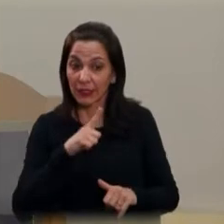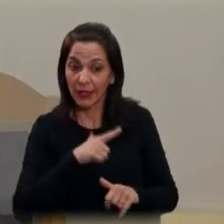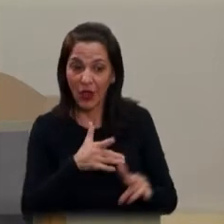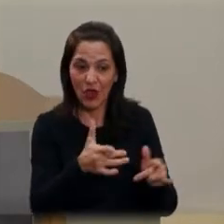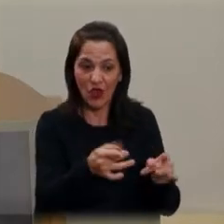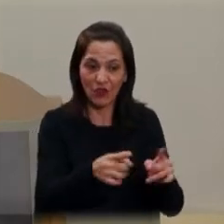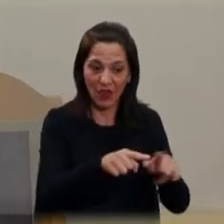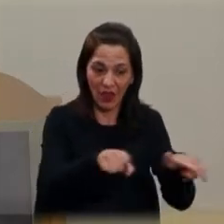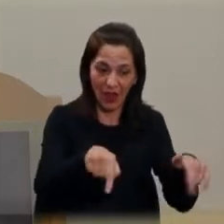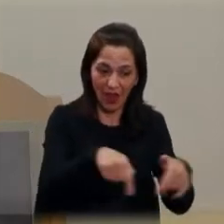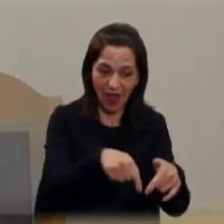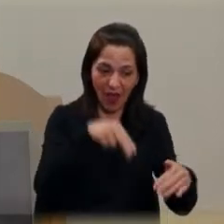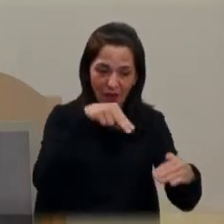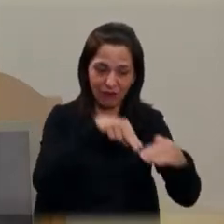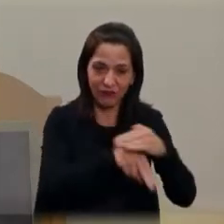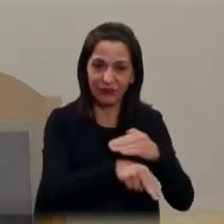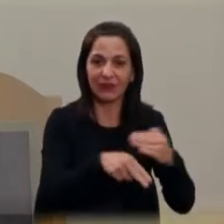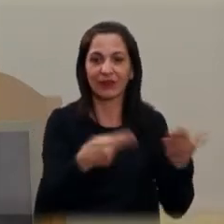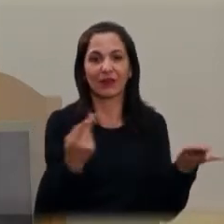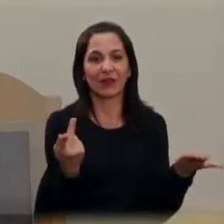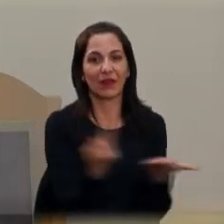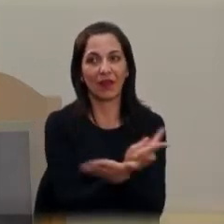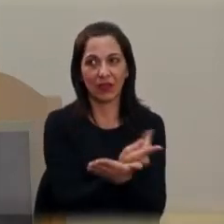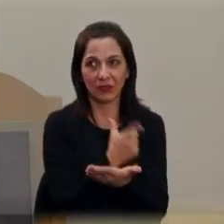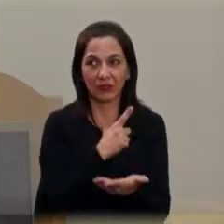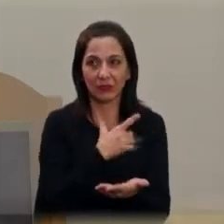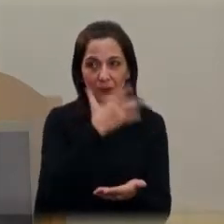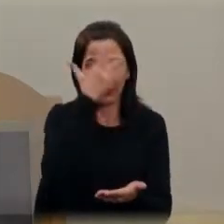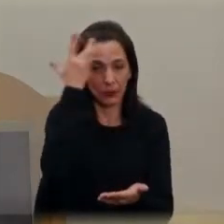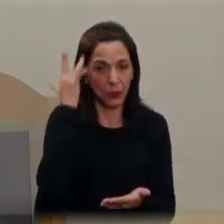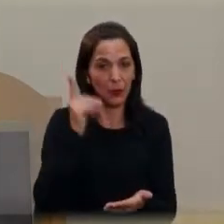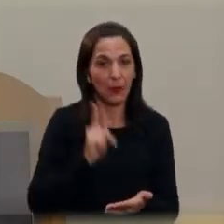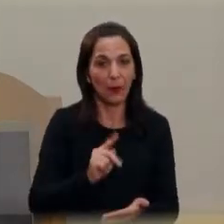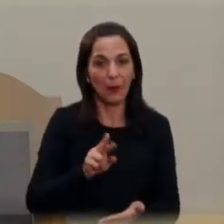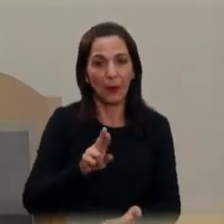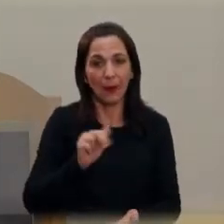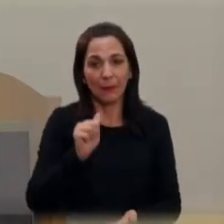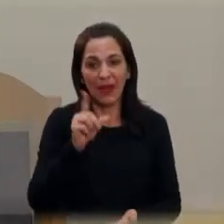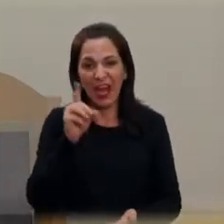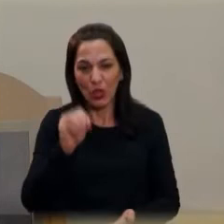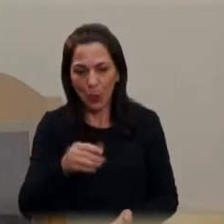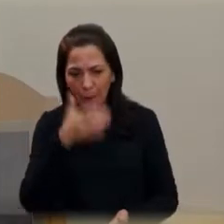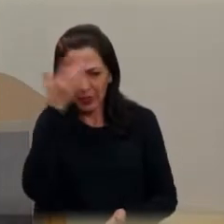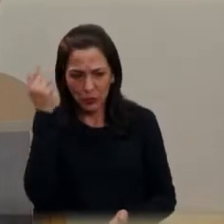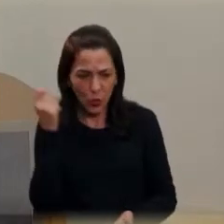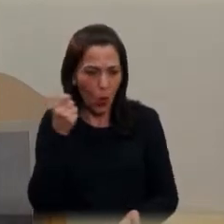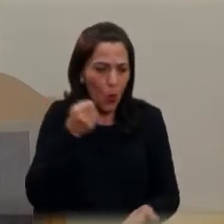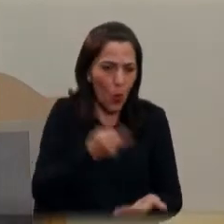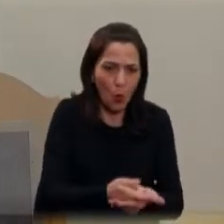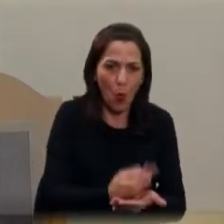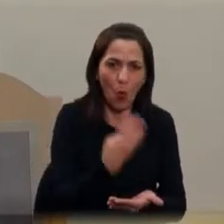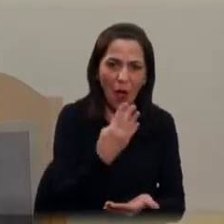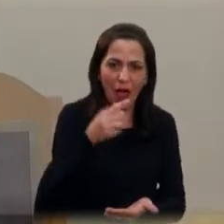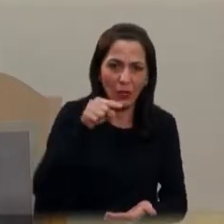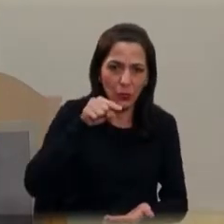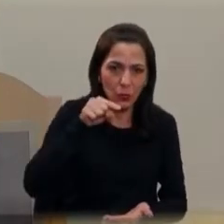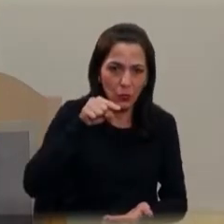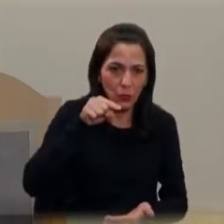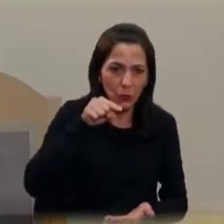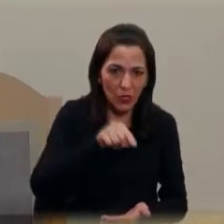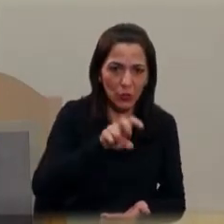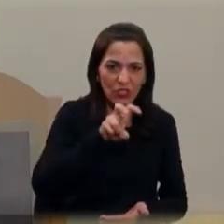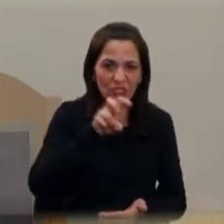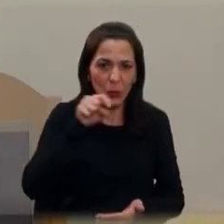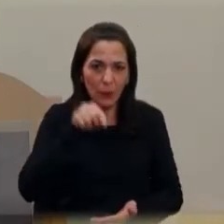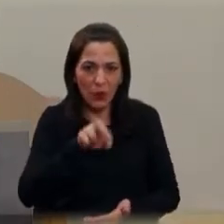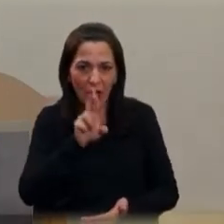vendas irregulares. Então, imagine, seu Coronel Prado, uma pessoa que foi lá e comprou por 4, 5 mil reais, através de um